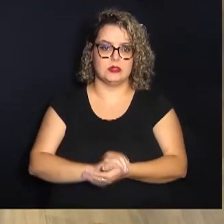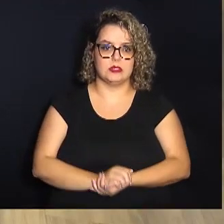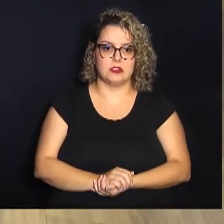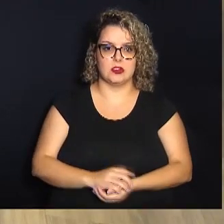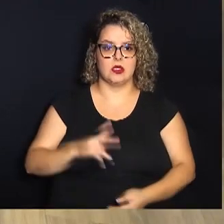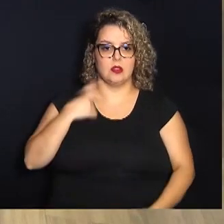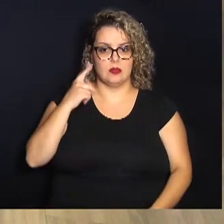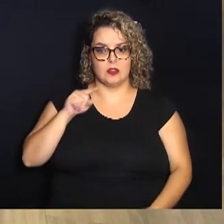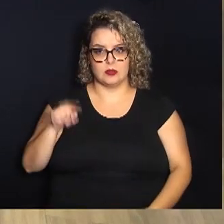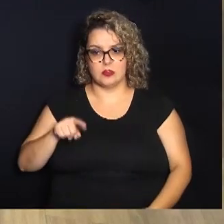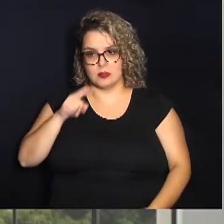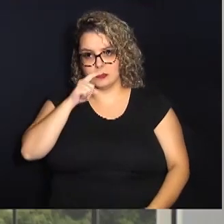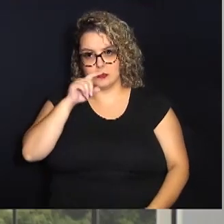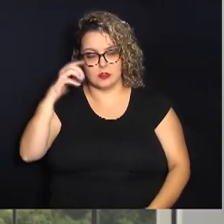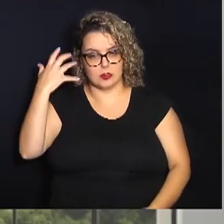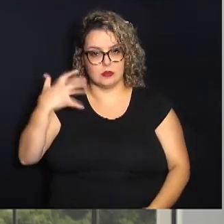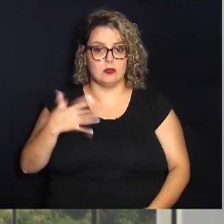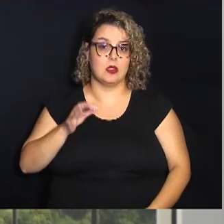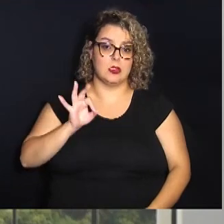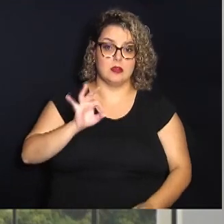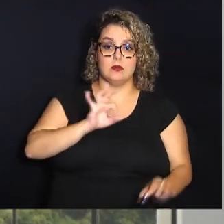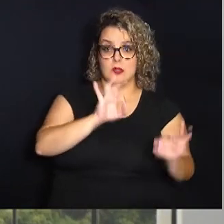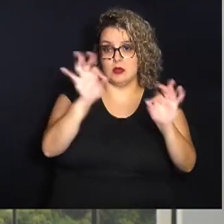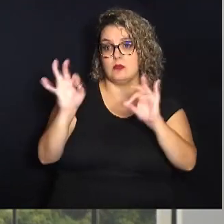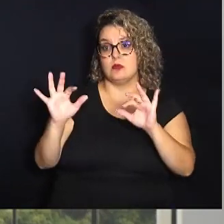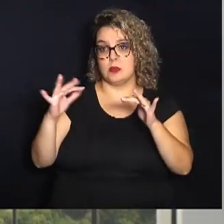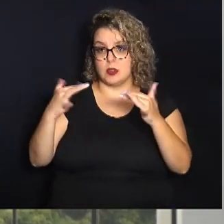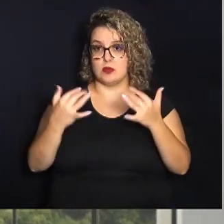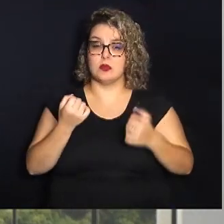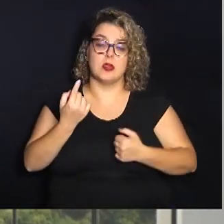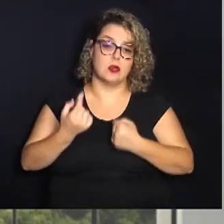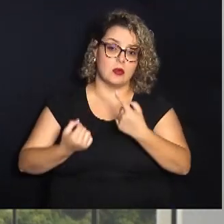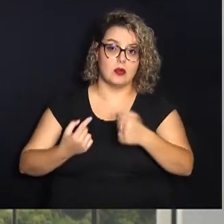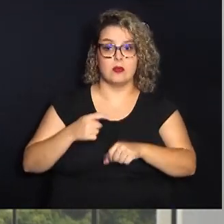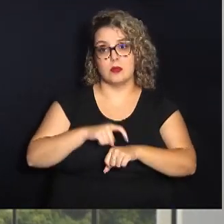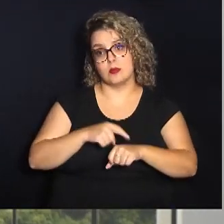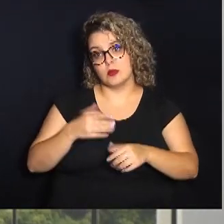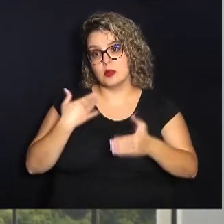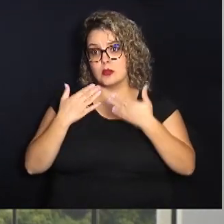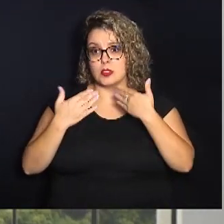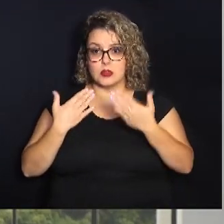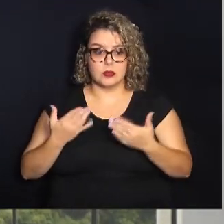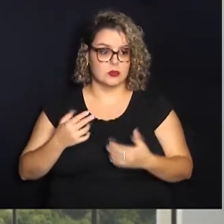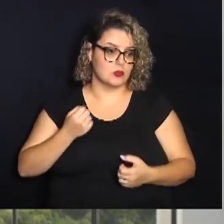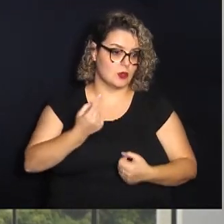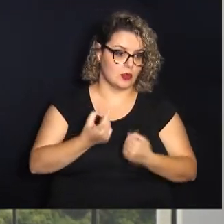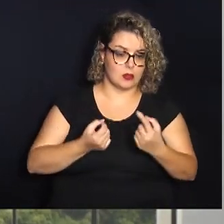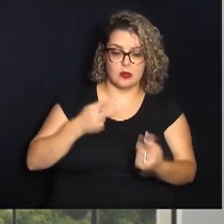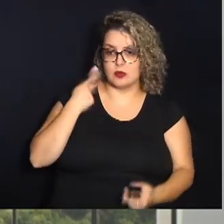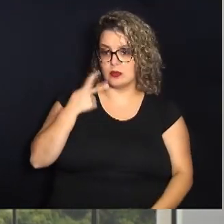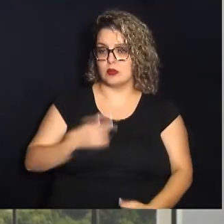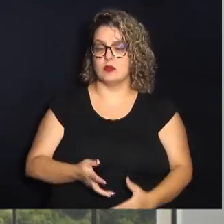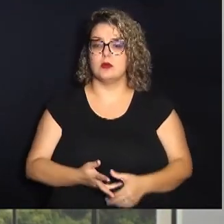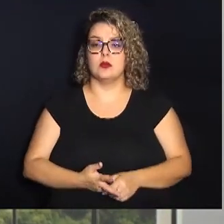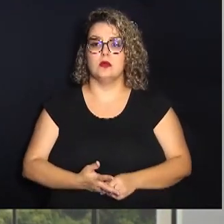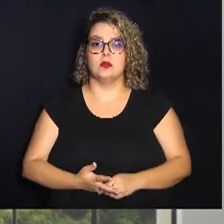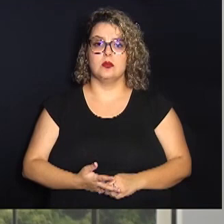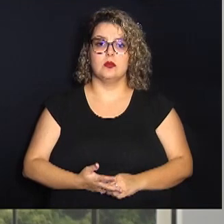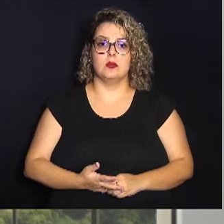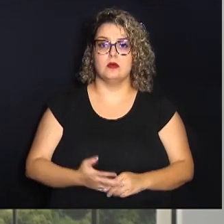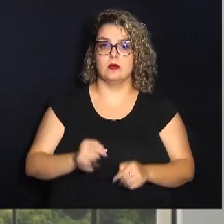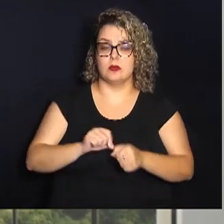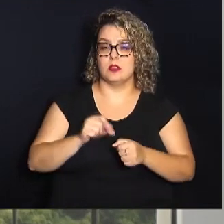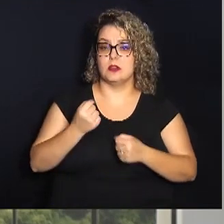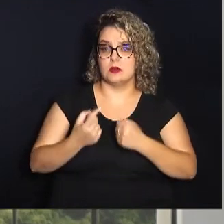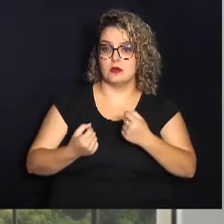Guida Calisto, certamente quem está nos acompanhando em algum momento já deve ter conversado com algum vereador, já deve ter feito algum pedido.